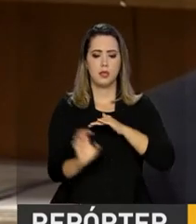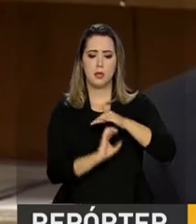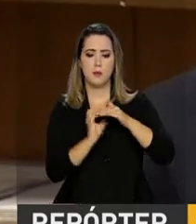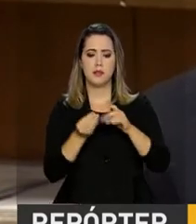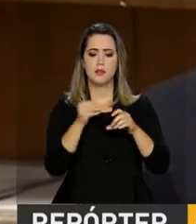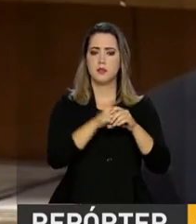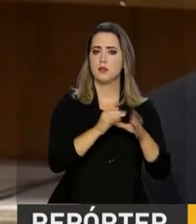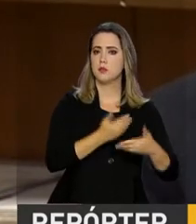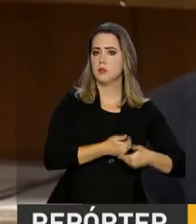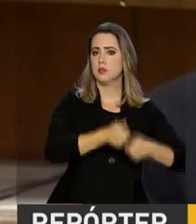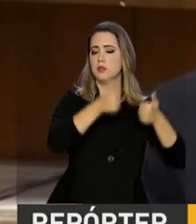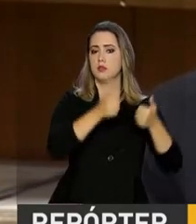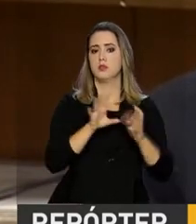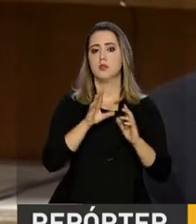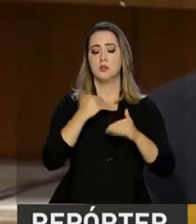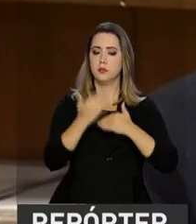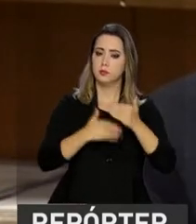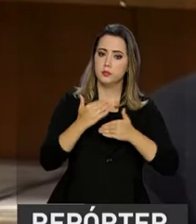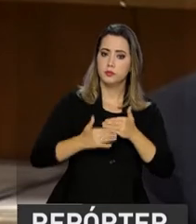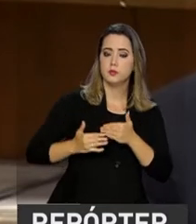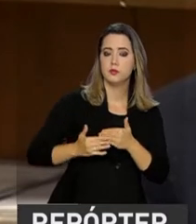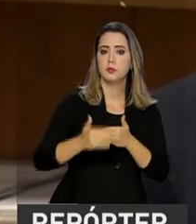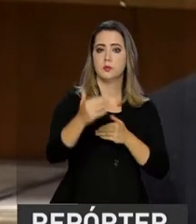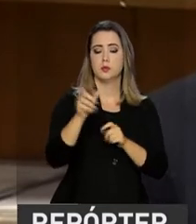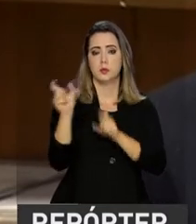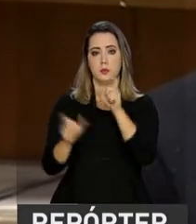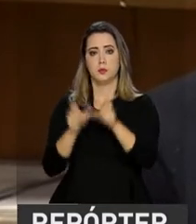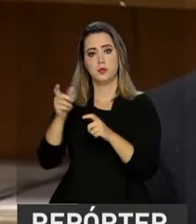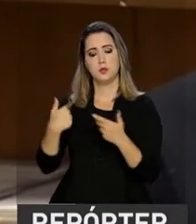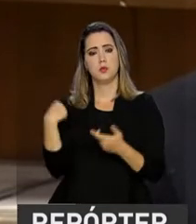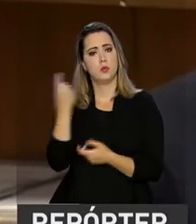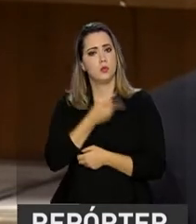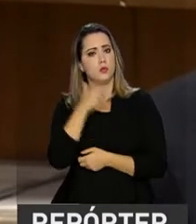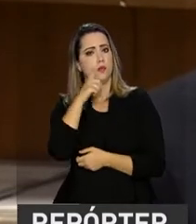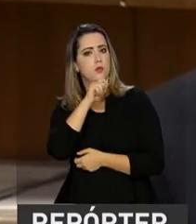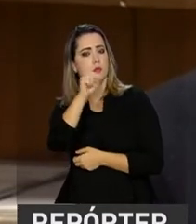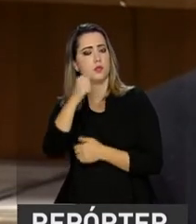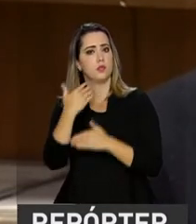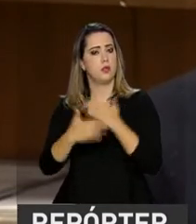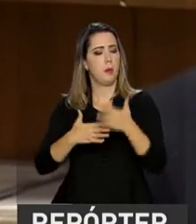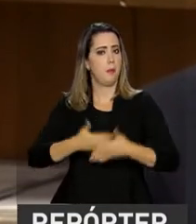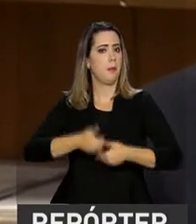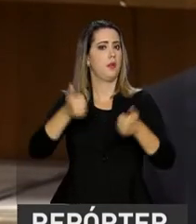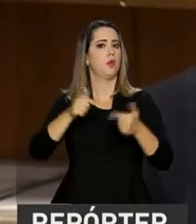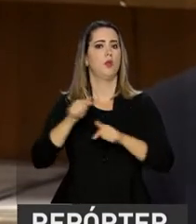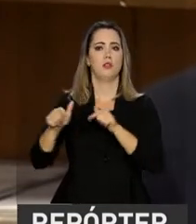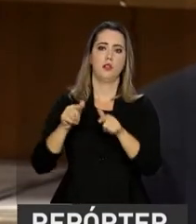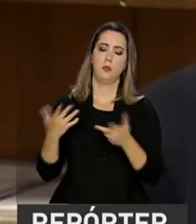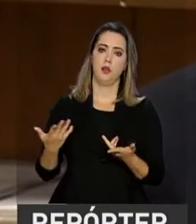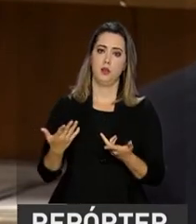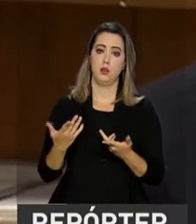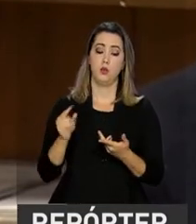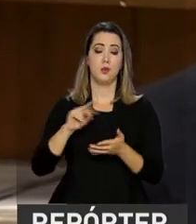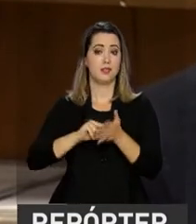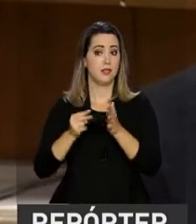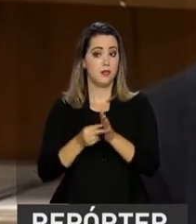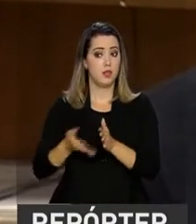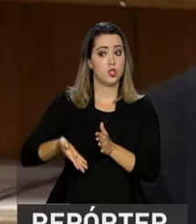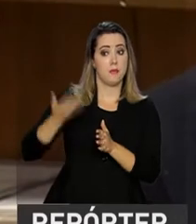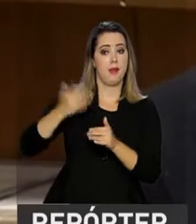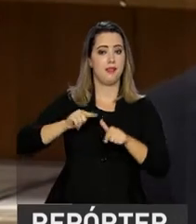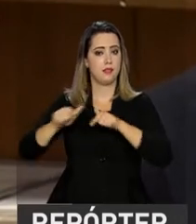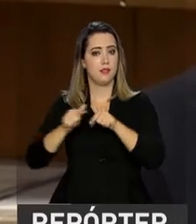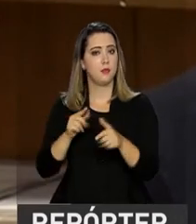melhorar, as empresas vão poder motivar melhor os trabalhadores e nós vamos ganhar em produtividade. E mais produtividade